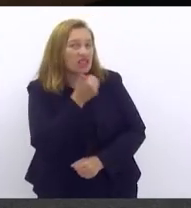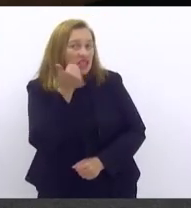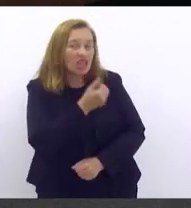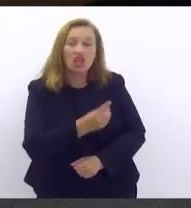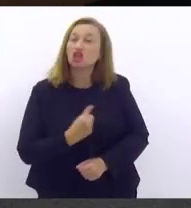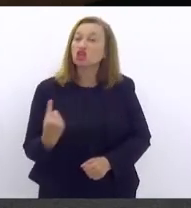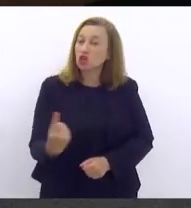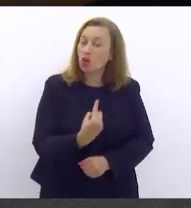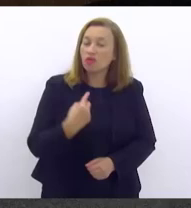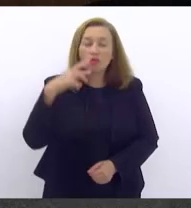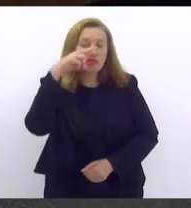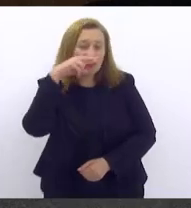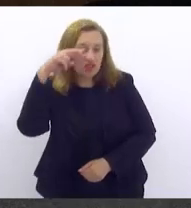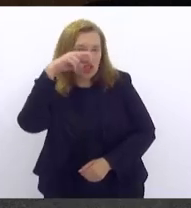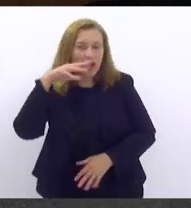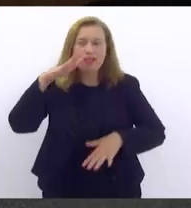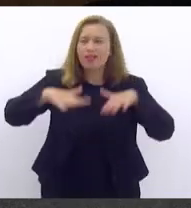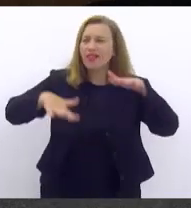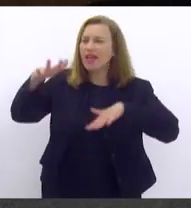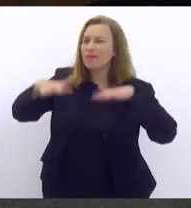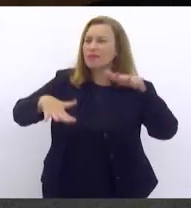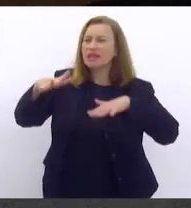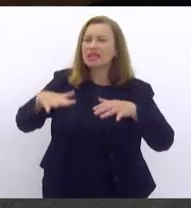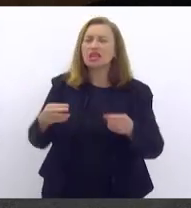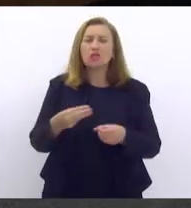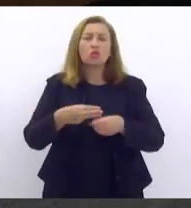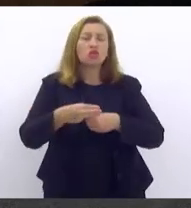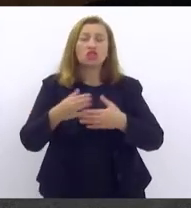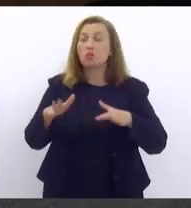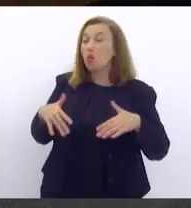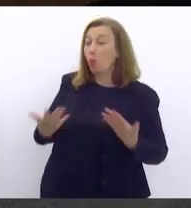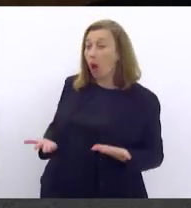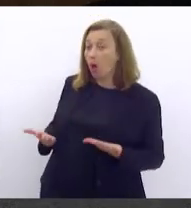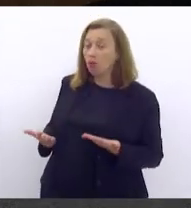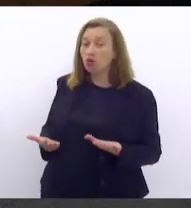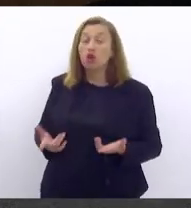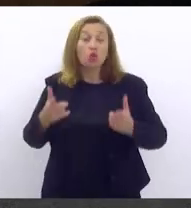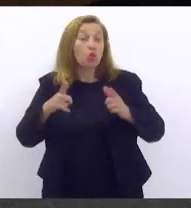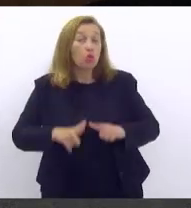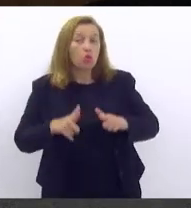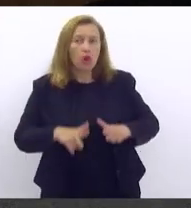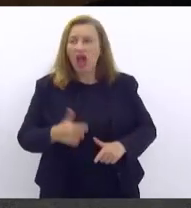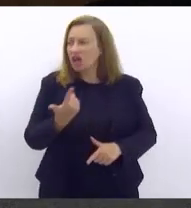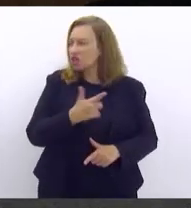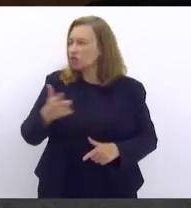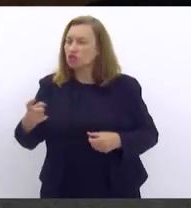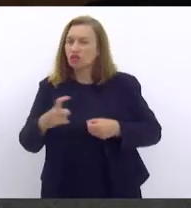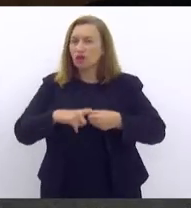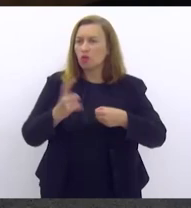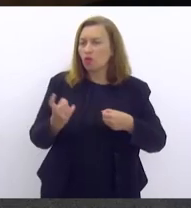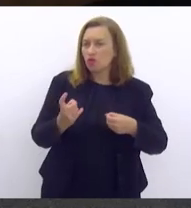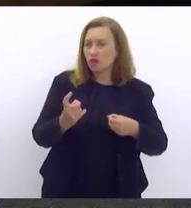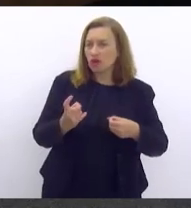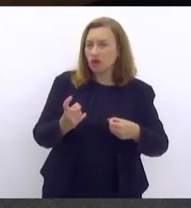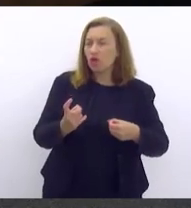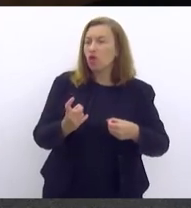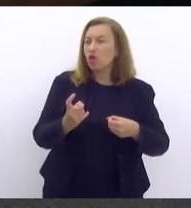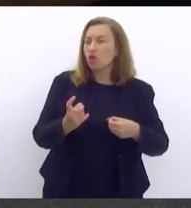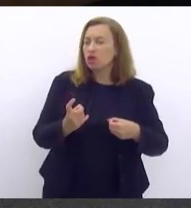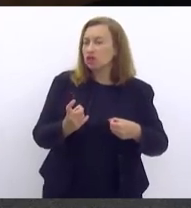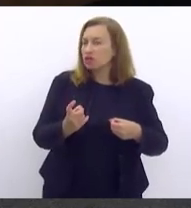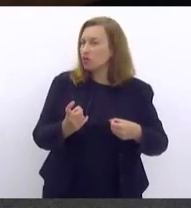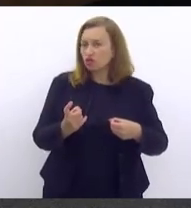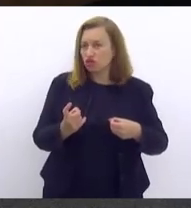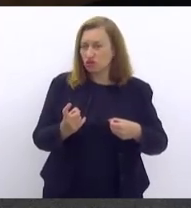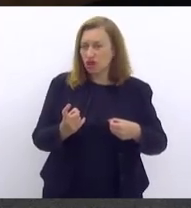vamos fiscalizar, independente do município que for. E o lugar que não tiver convênio com o DETRAN, deputado Rodrigo Amorim,